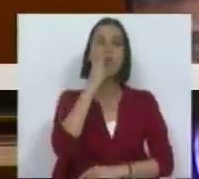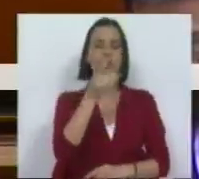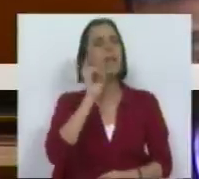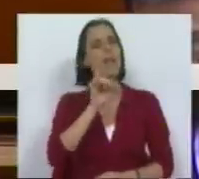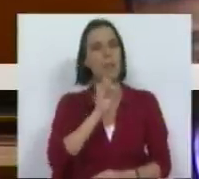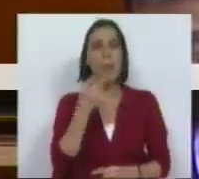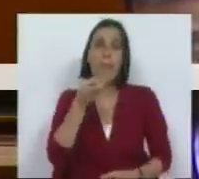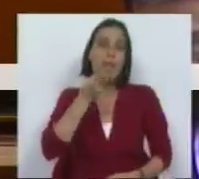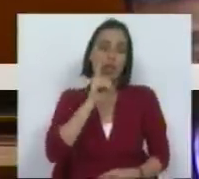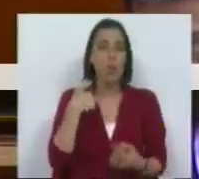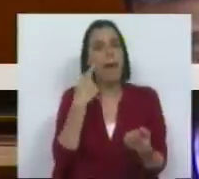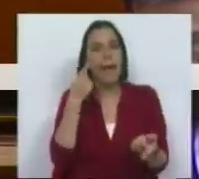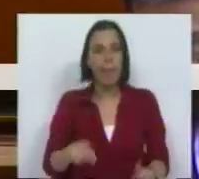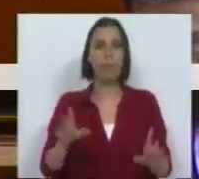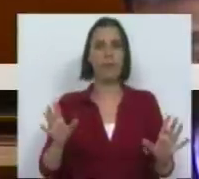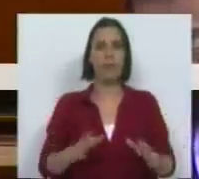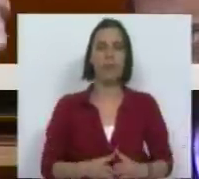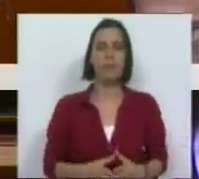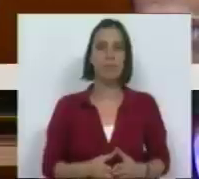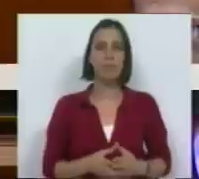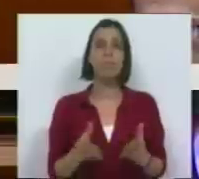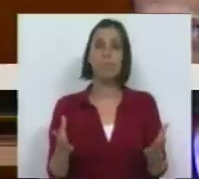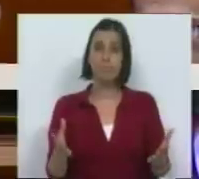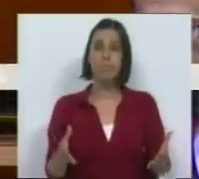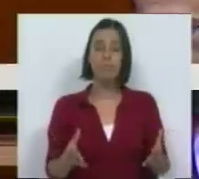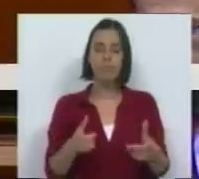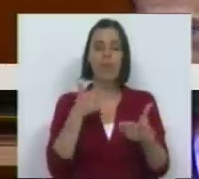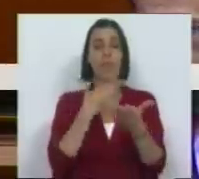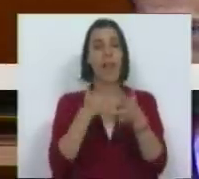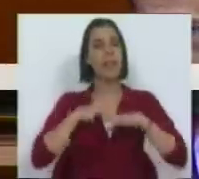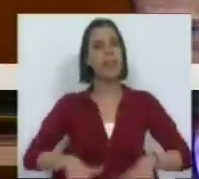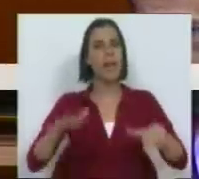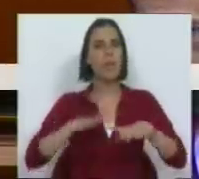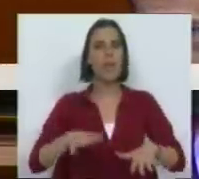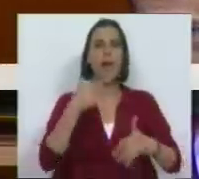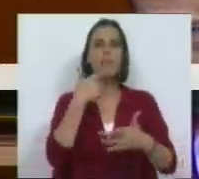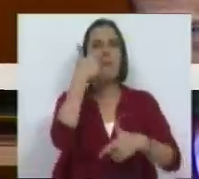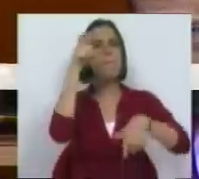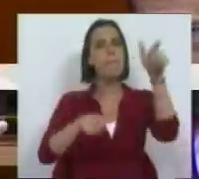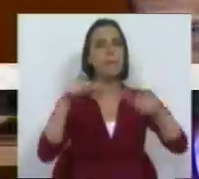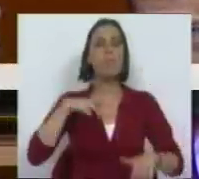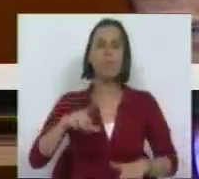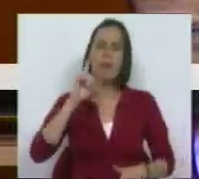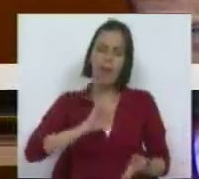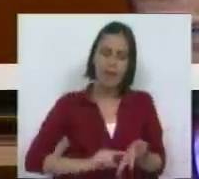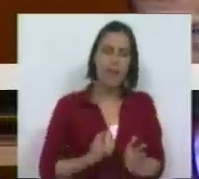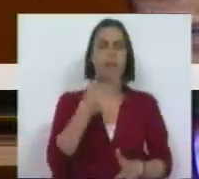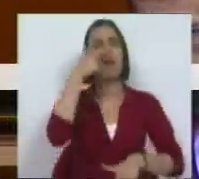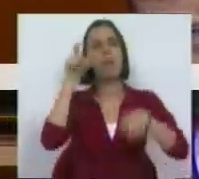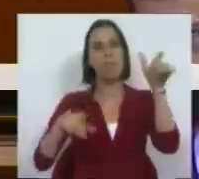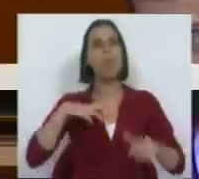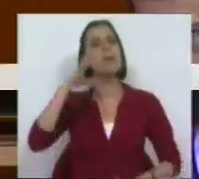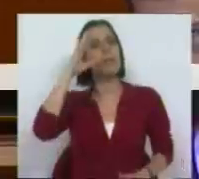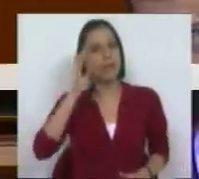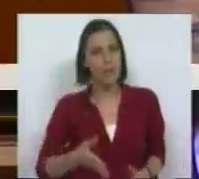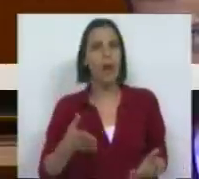que é importante, peço desculpa de me repetir. Para a tranquilidade dos portugueses, é indispensável que os portugueses